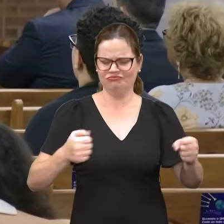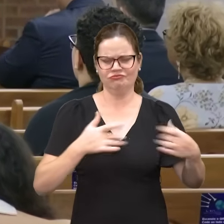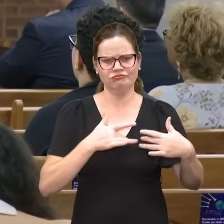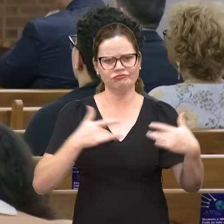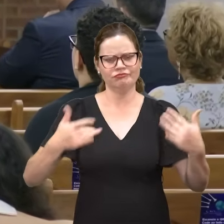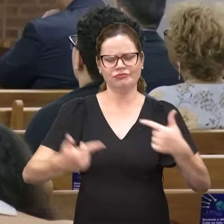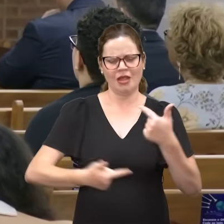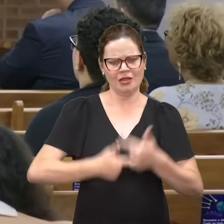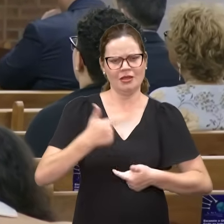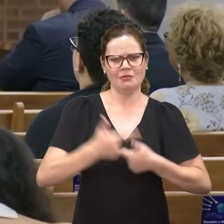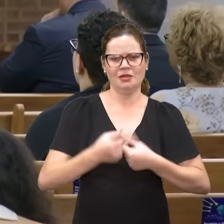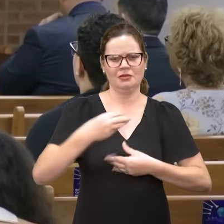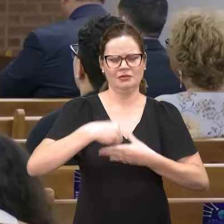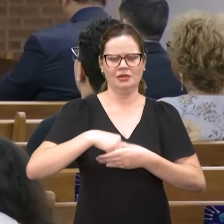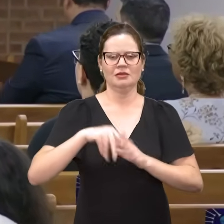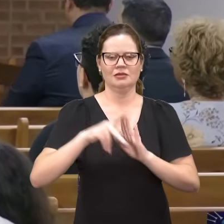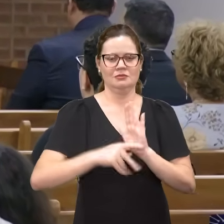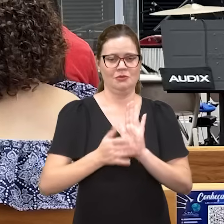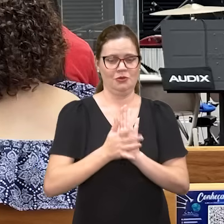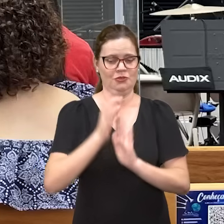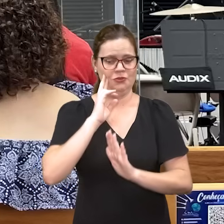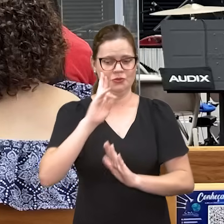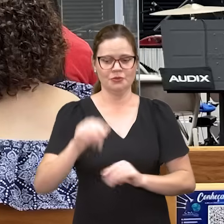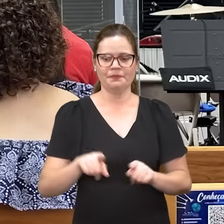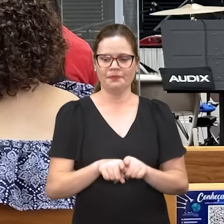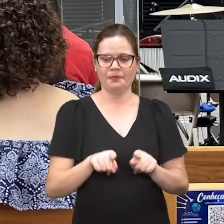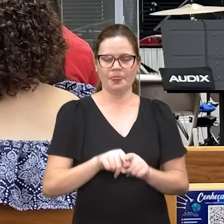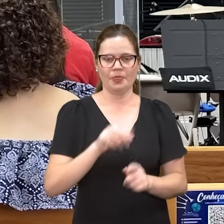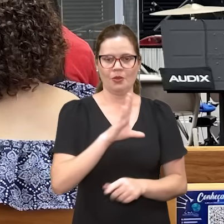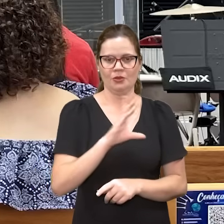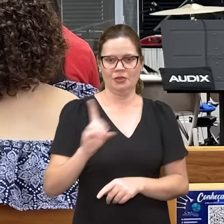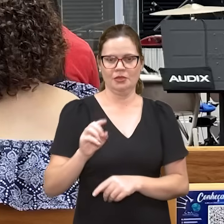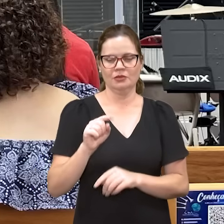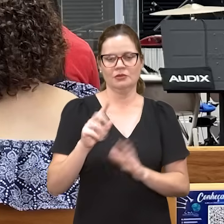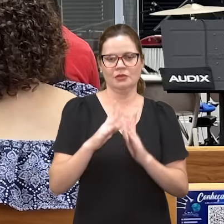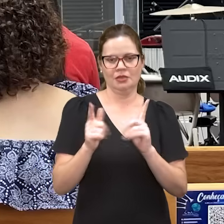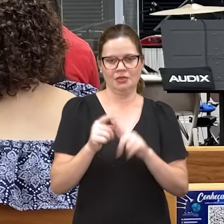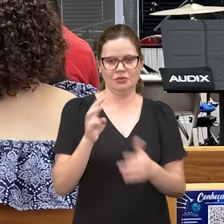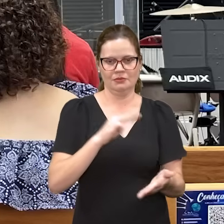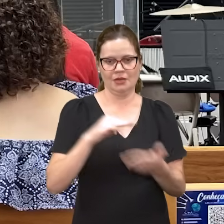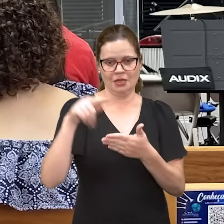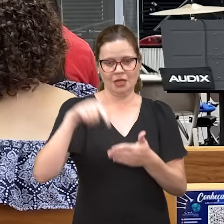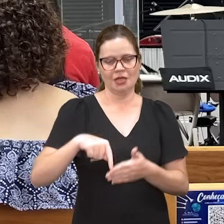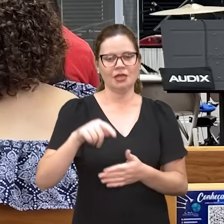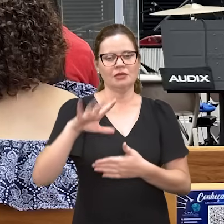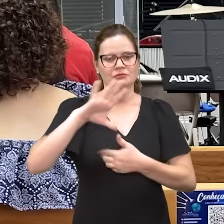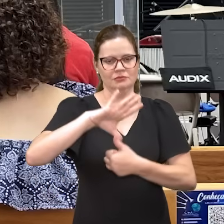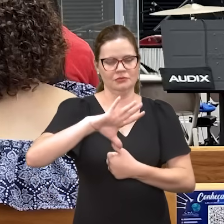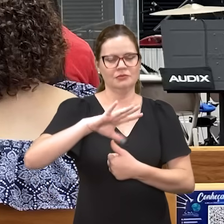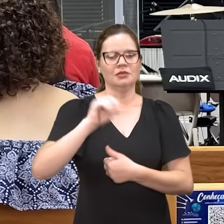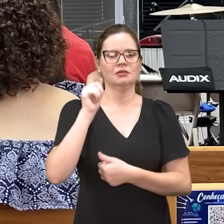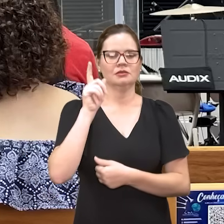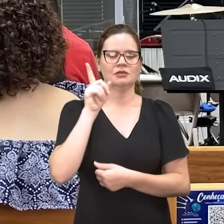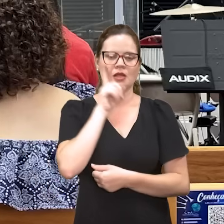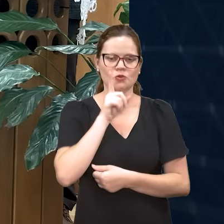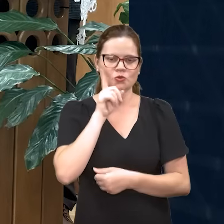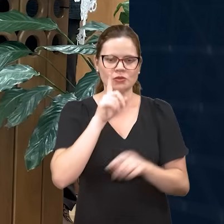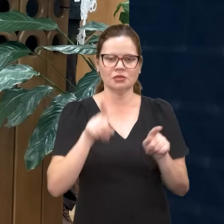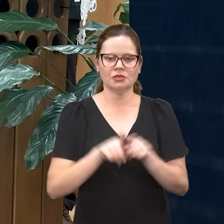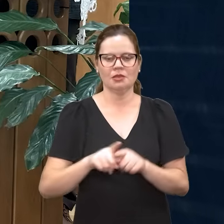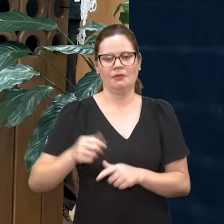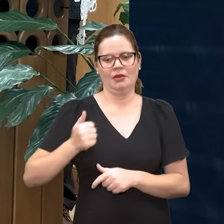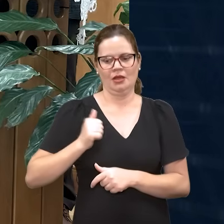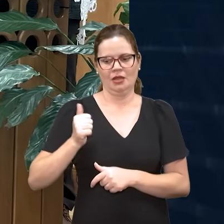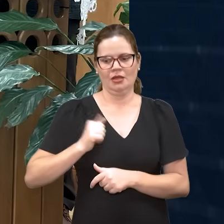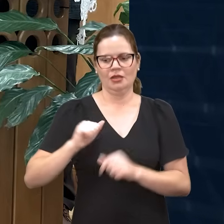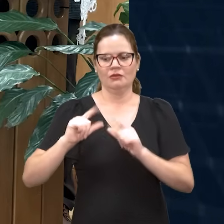à obra do Espírito Santo. Coordenador da ICM nos Estados Unidos e no Canadá, o pastor Ronildo Scherrer se deslocou